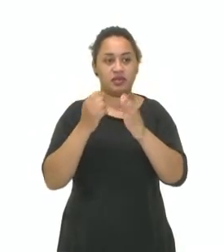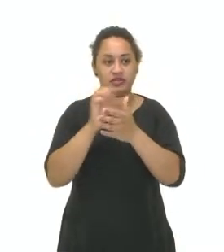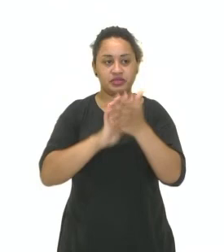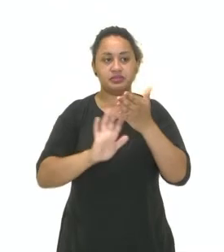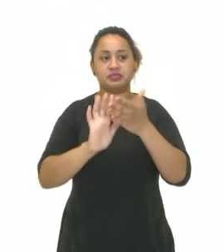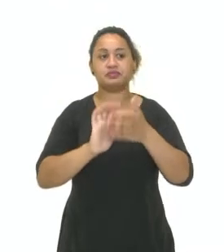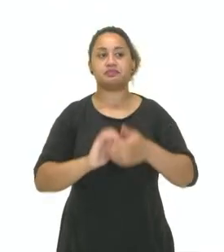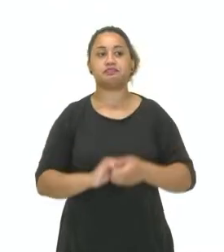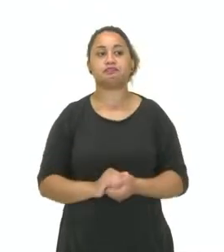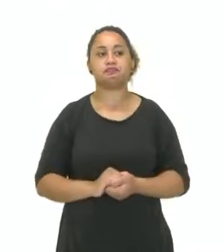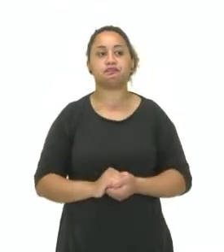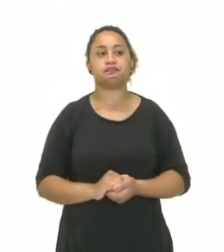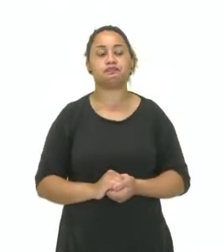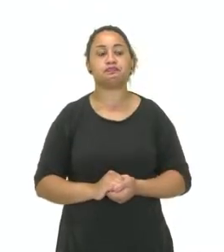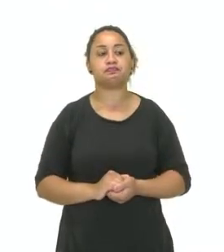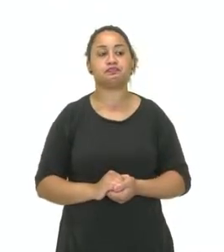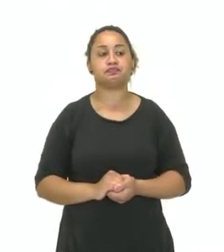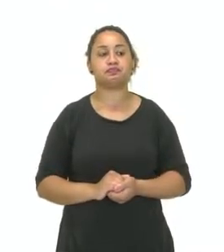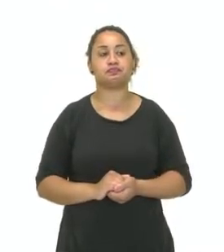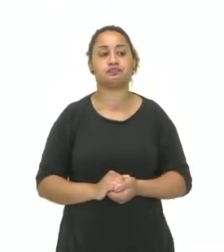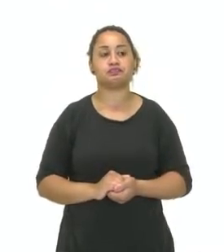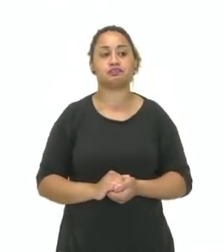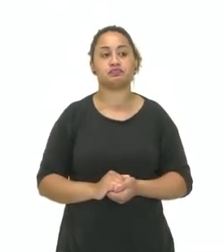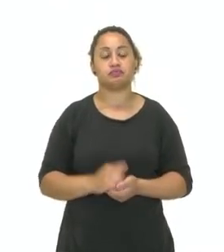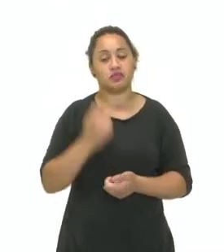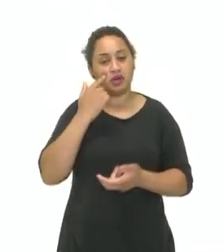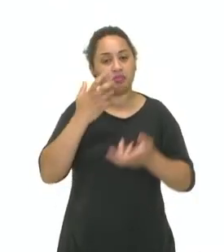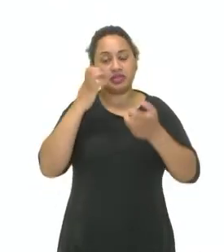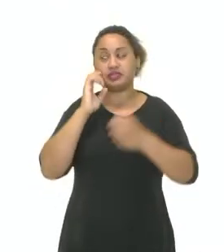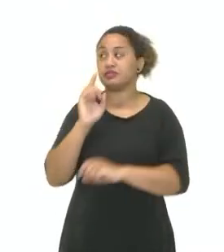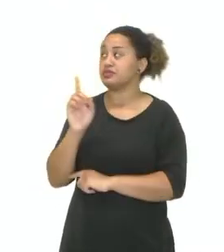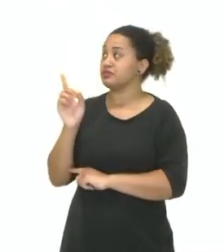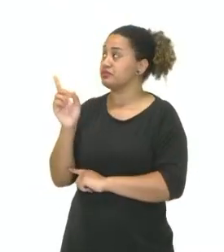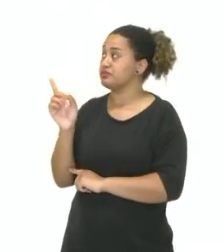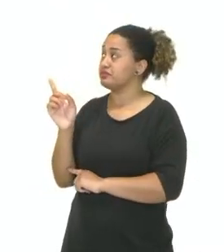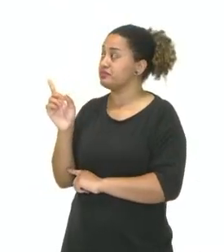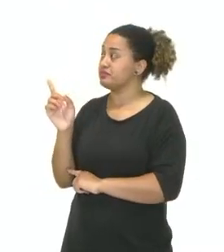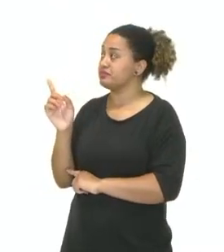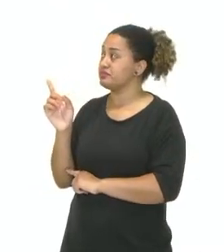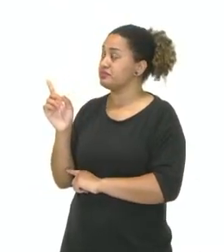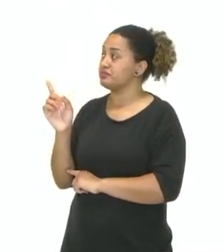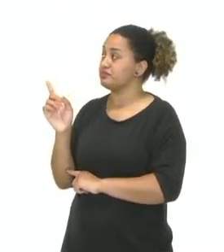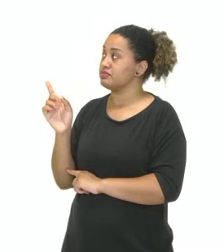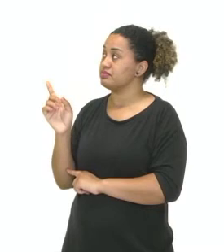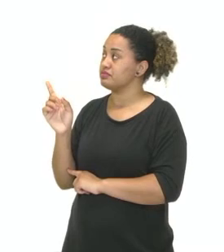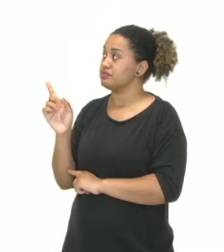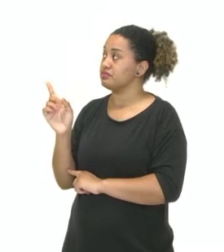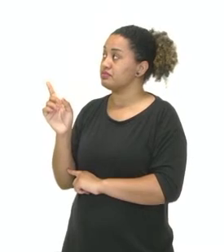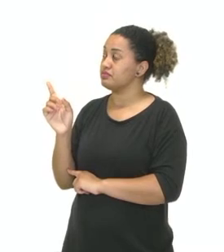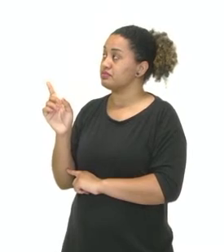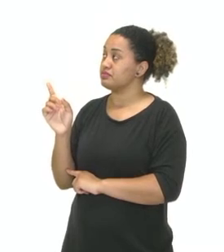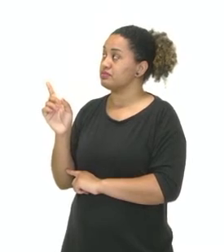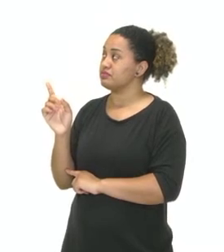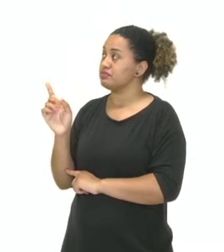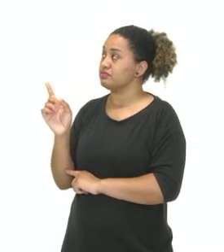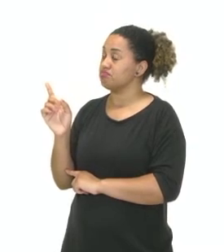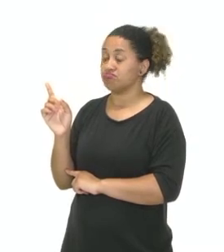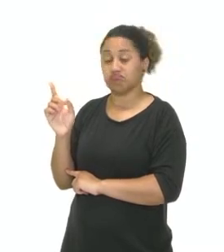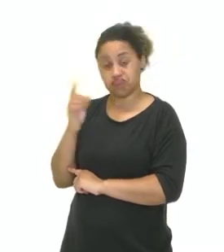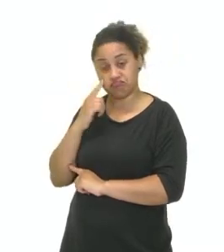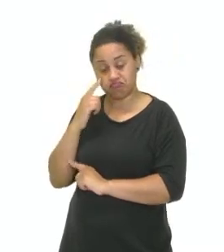tá? Então aqui, ó, gente, aqui você vai fazer os cortes, né? Você vai fazer as